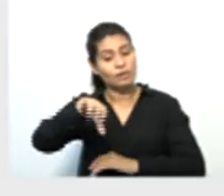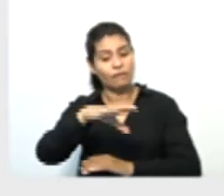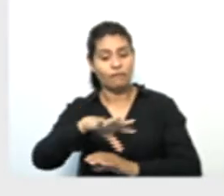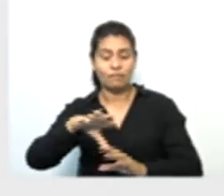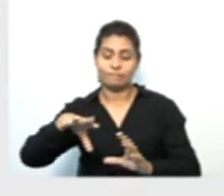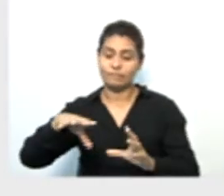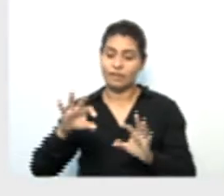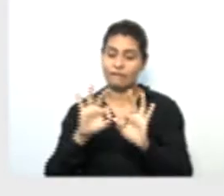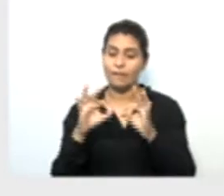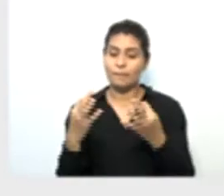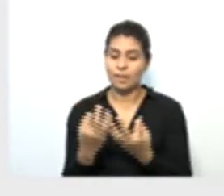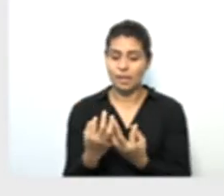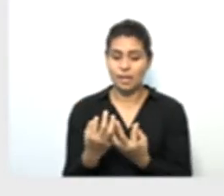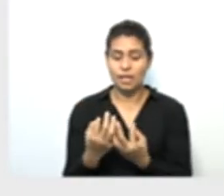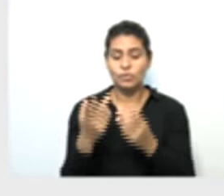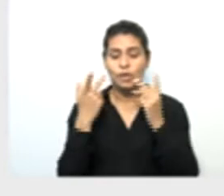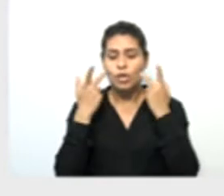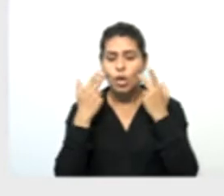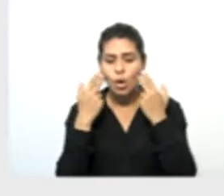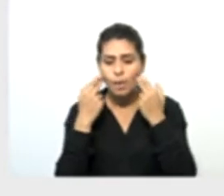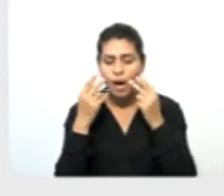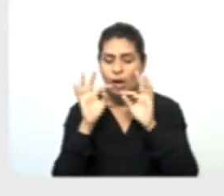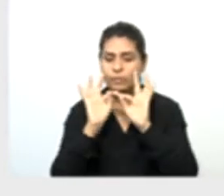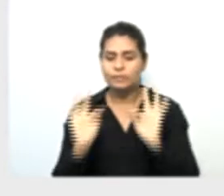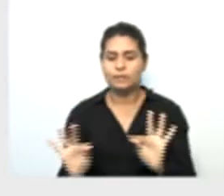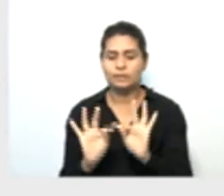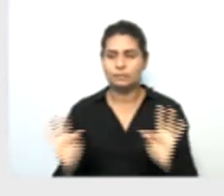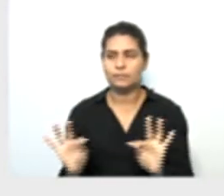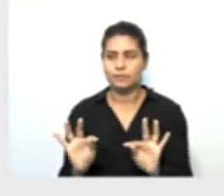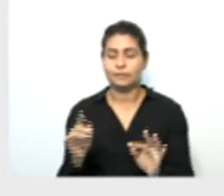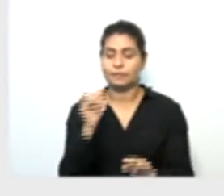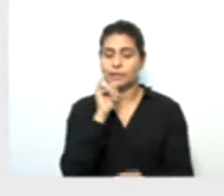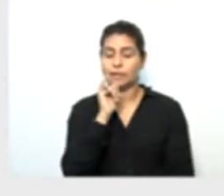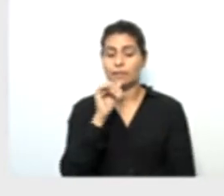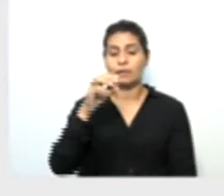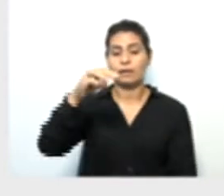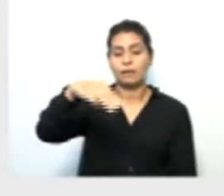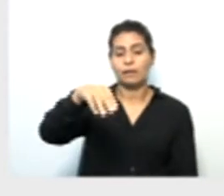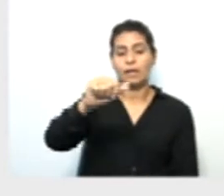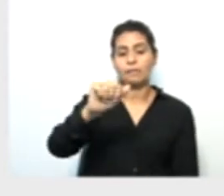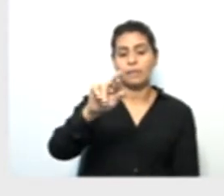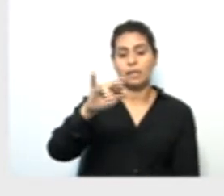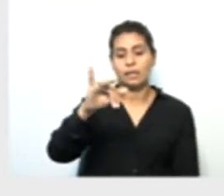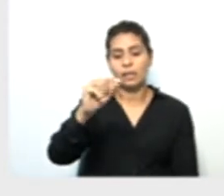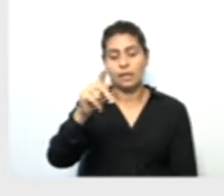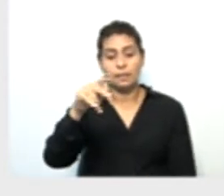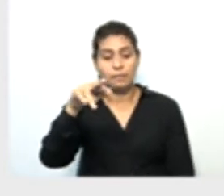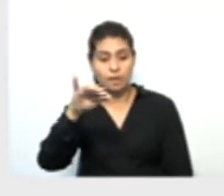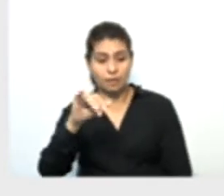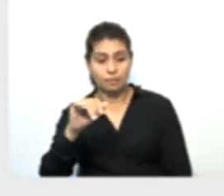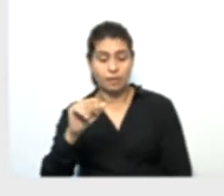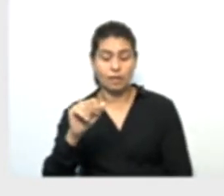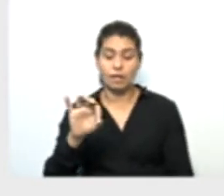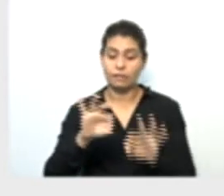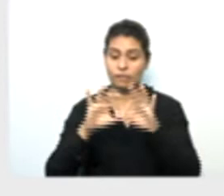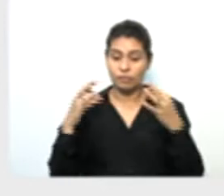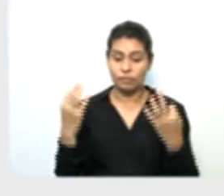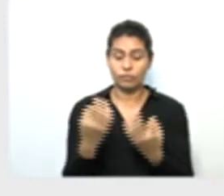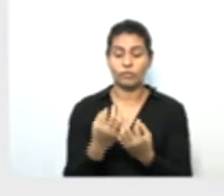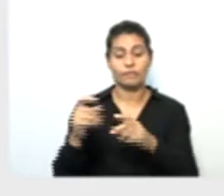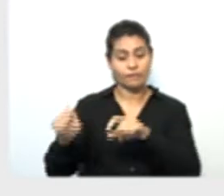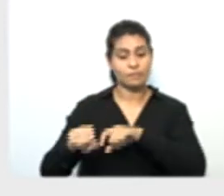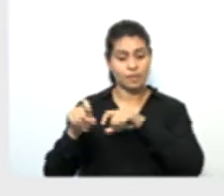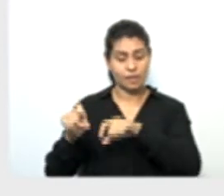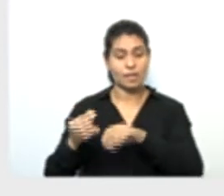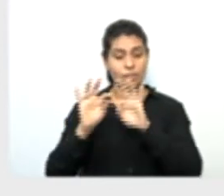em sua forma bruta, em sua forma de matéria-prima. Sobre a agricultura familiar, se